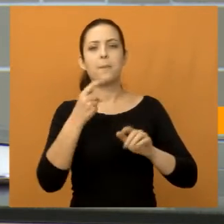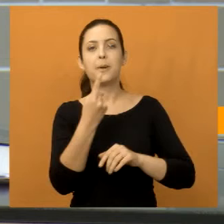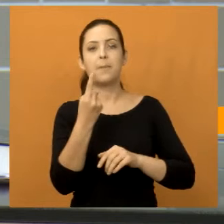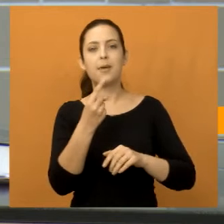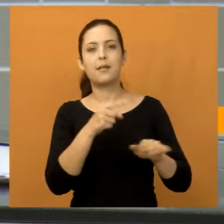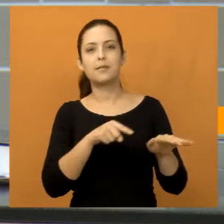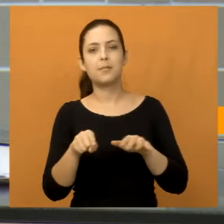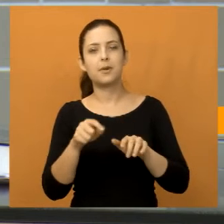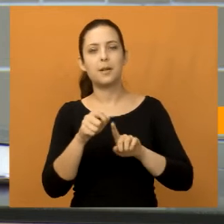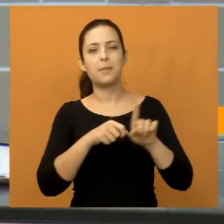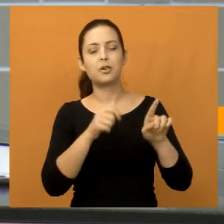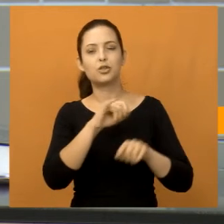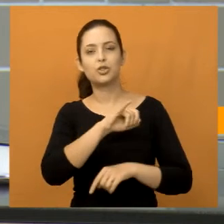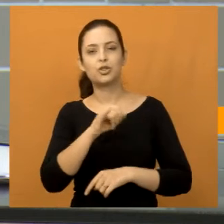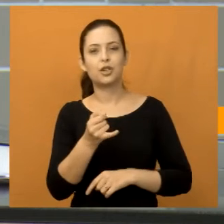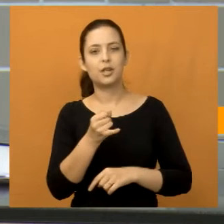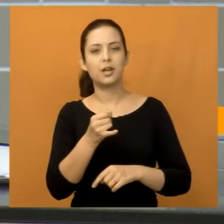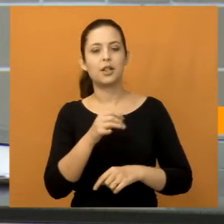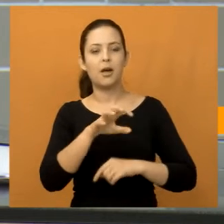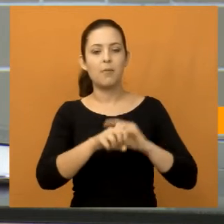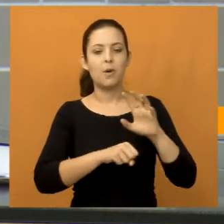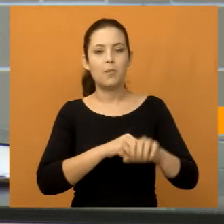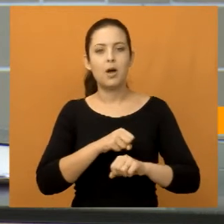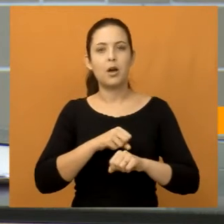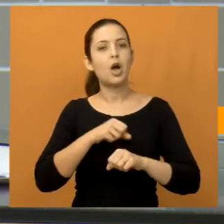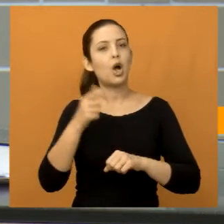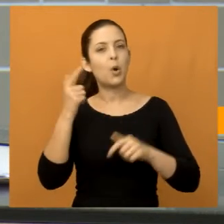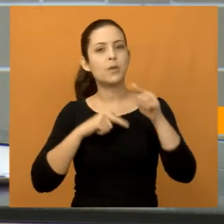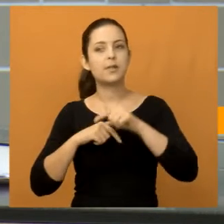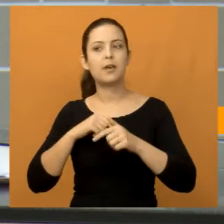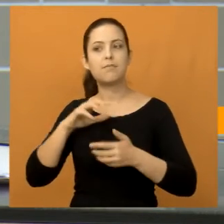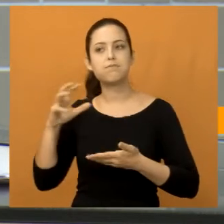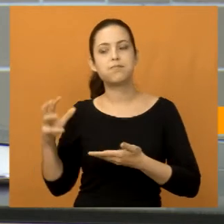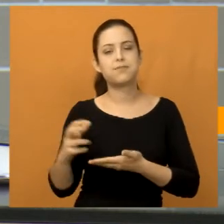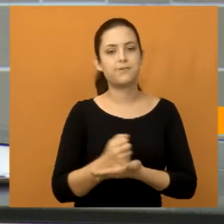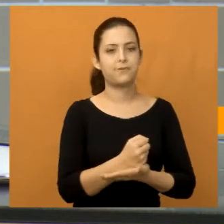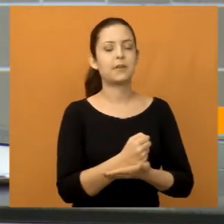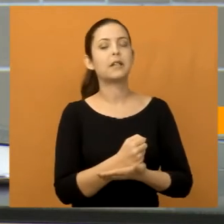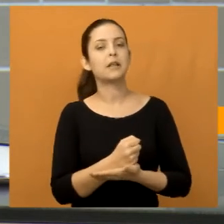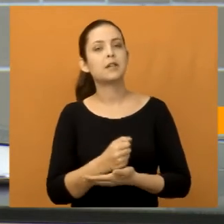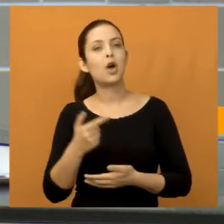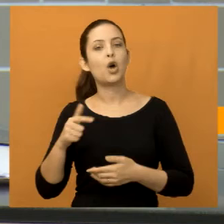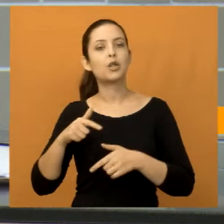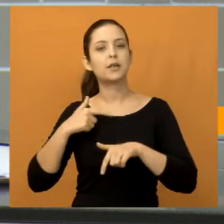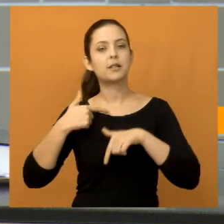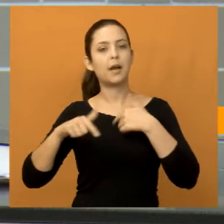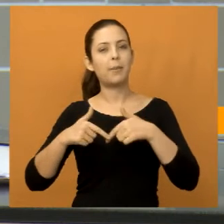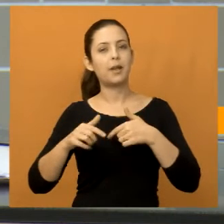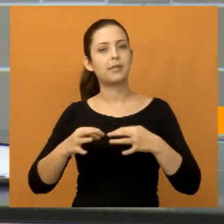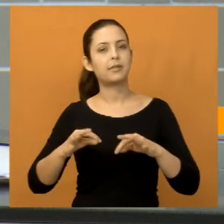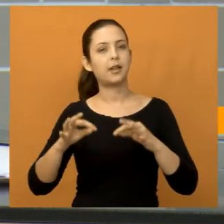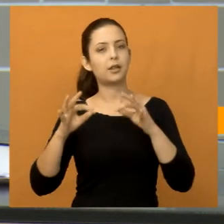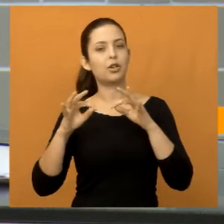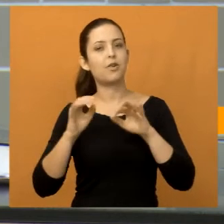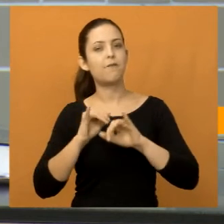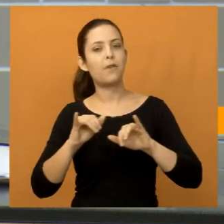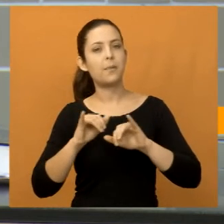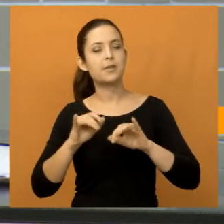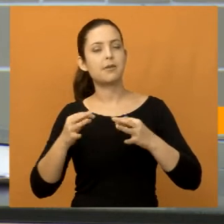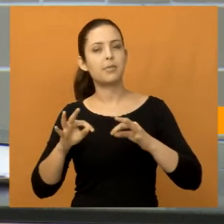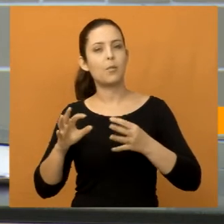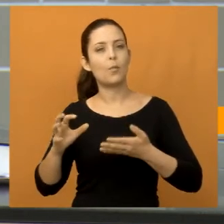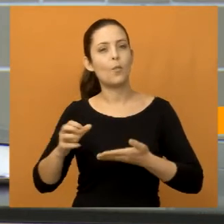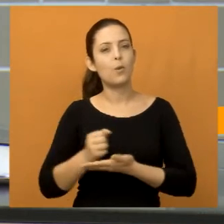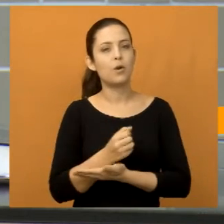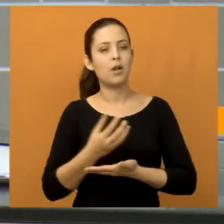de janeiro e que só puderam ser recuperados após trabalho do Departamento de Tecnologia da Informação,